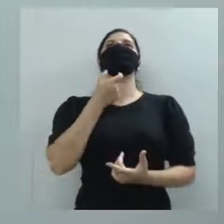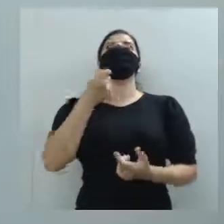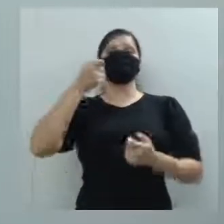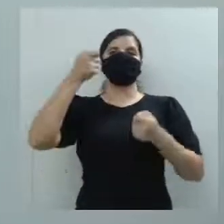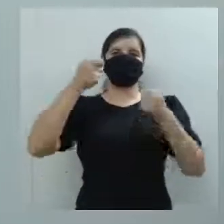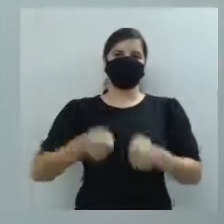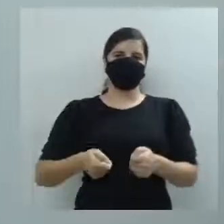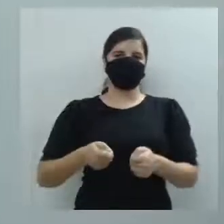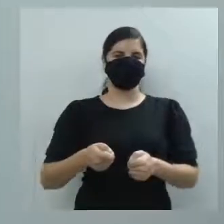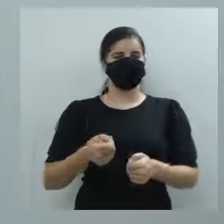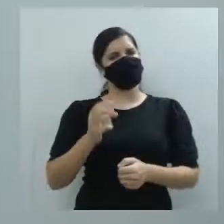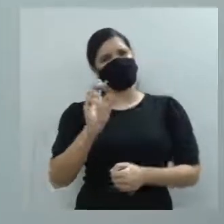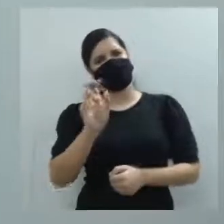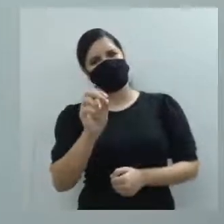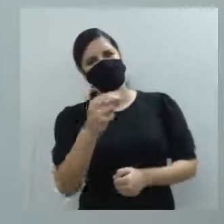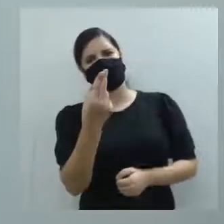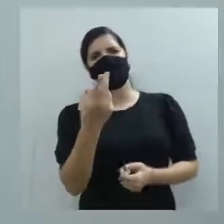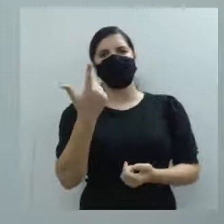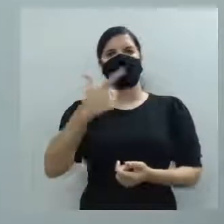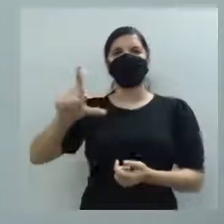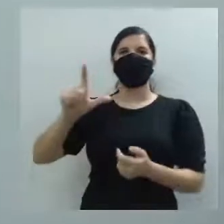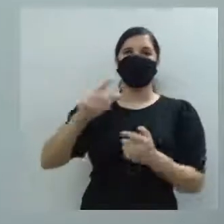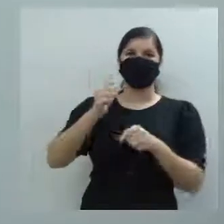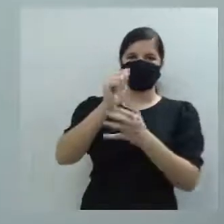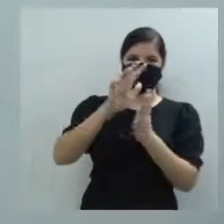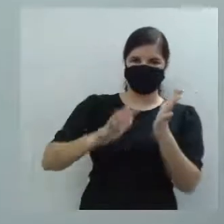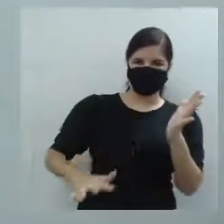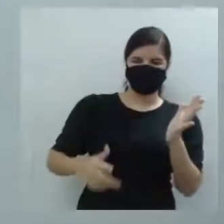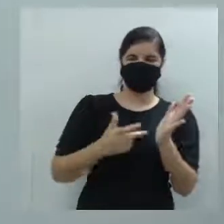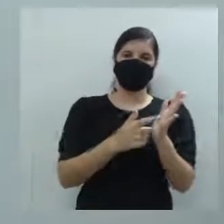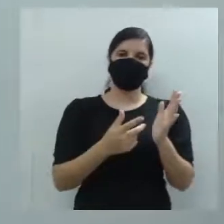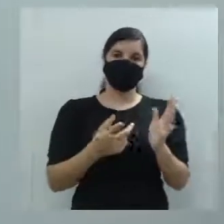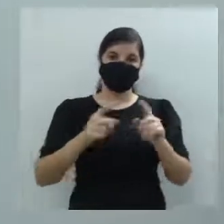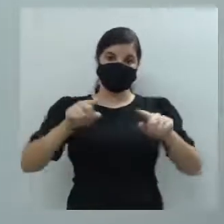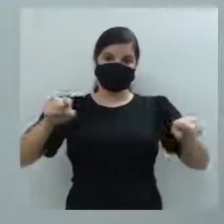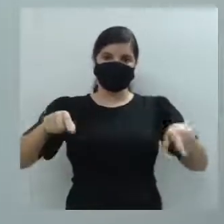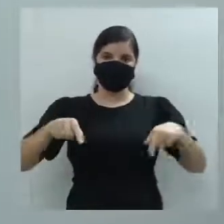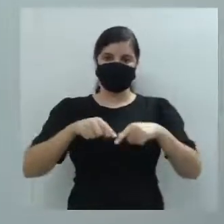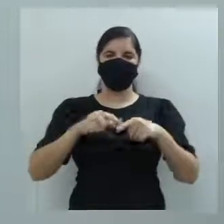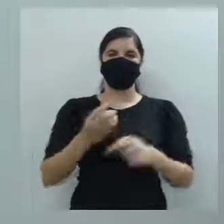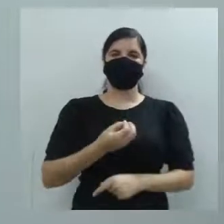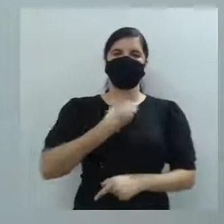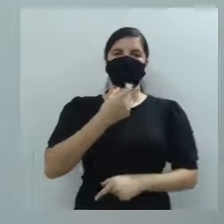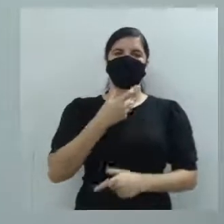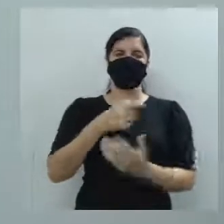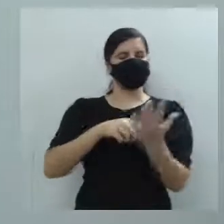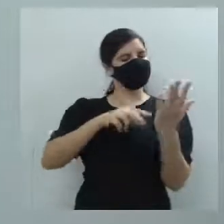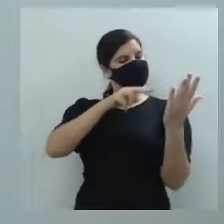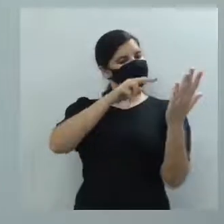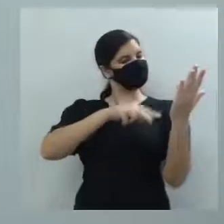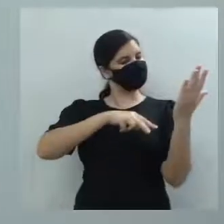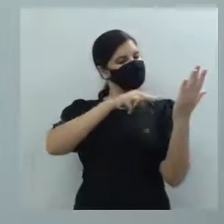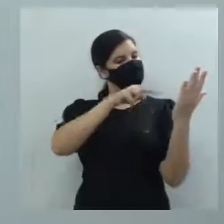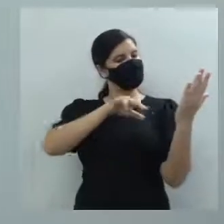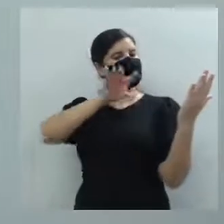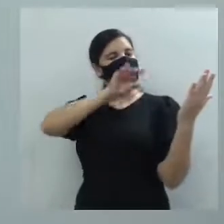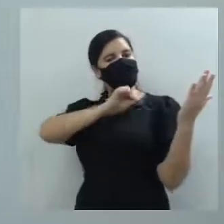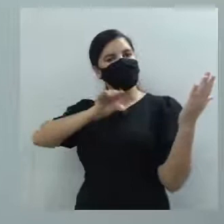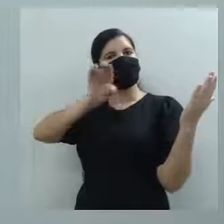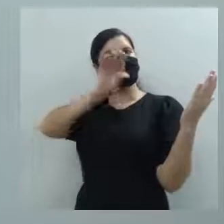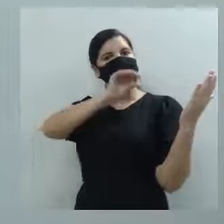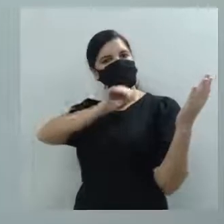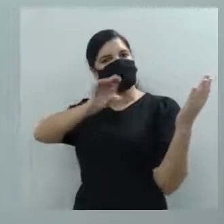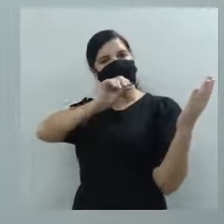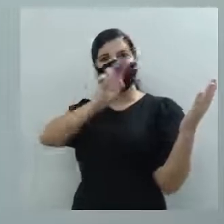outro exercício. Qual seria? Ler um poema em sala de aula. Veja a cadência da leitura